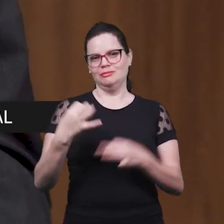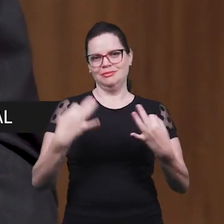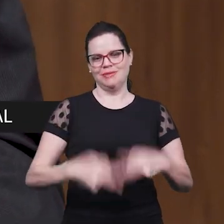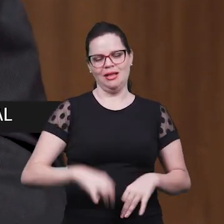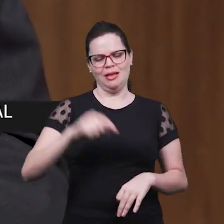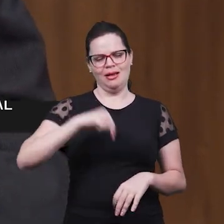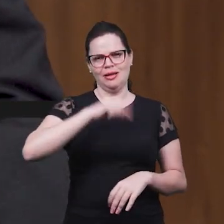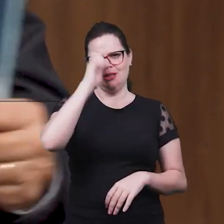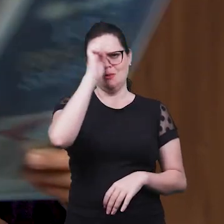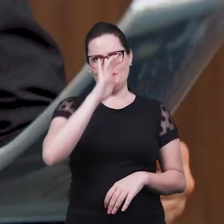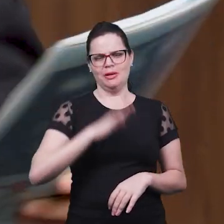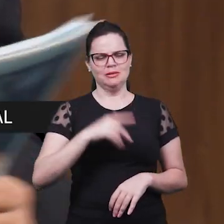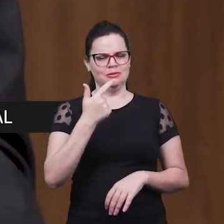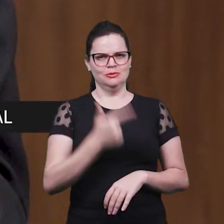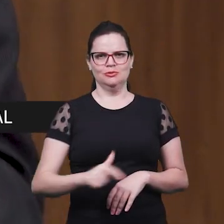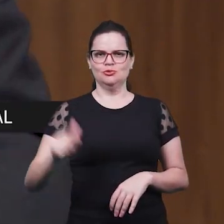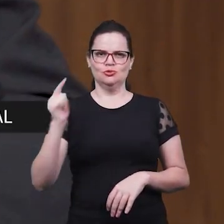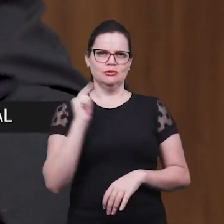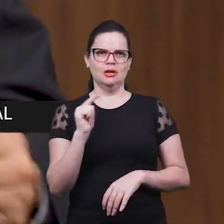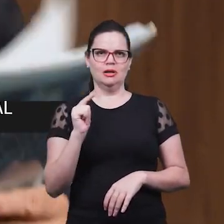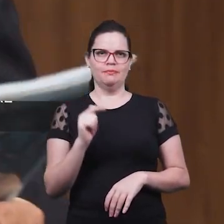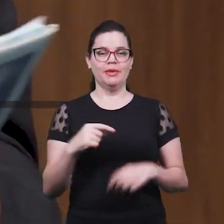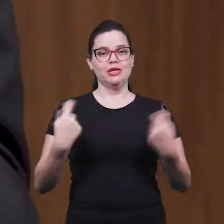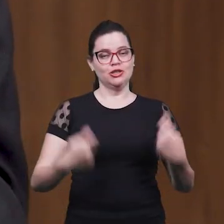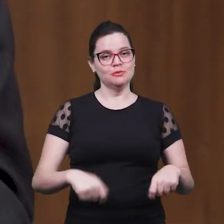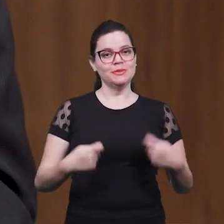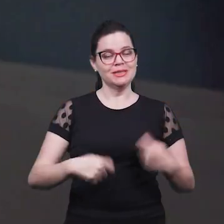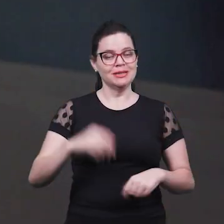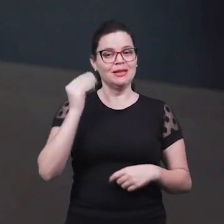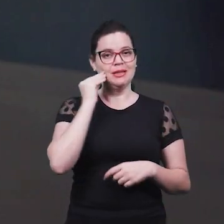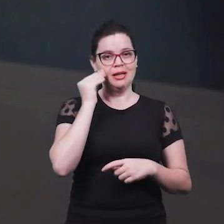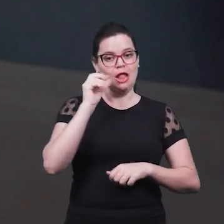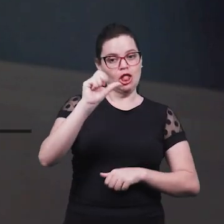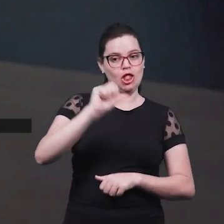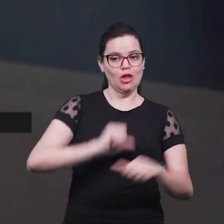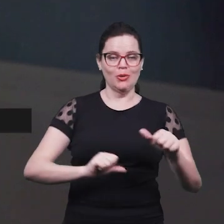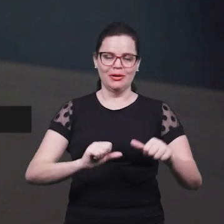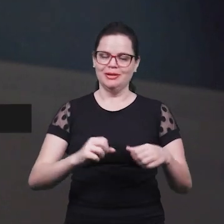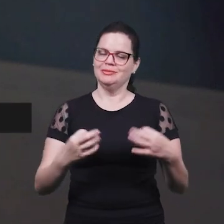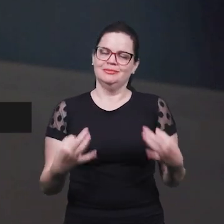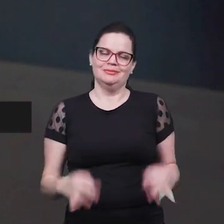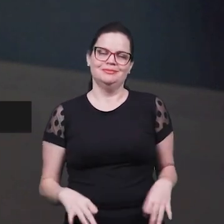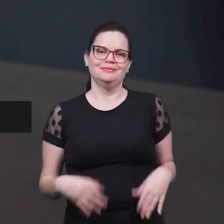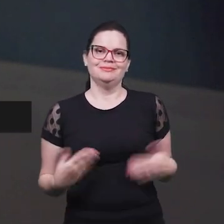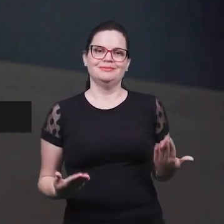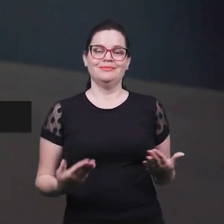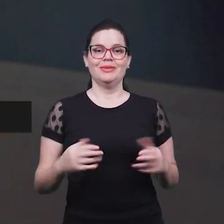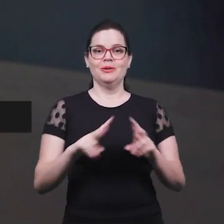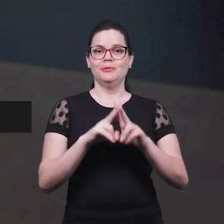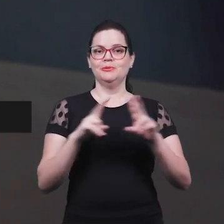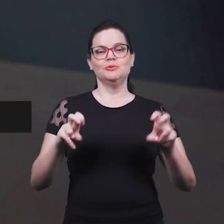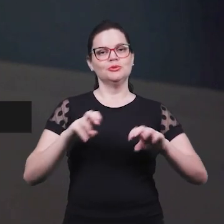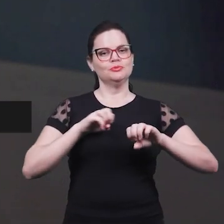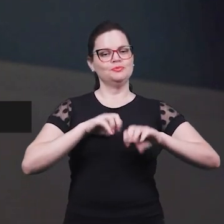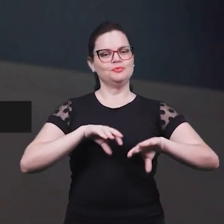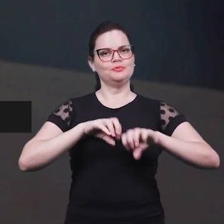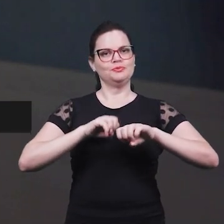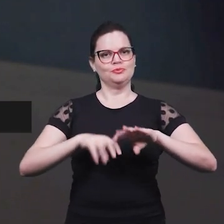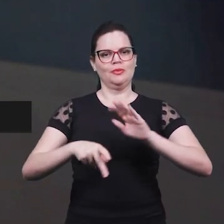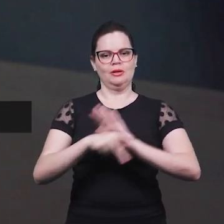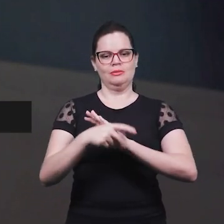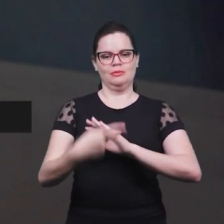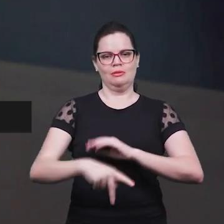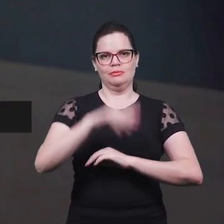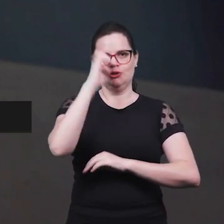gente tem que viver com isso, né? E tem que tentar mudar, né? Bom, pastor, a educação financeira no Brasil é uma